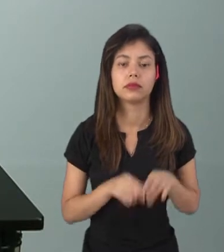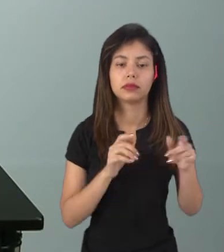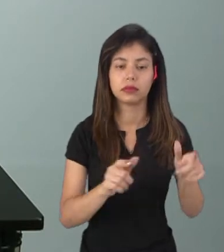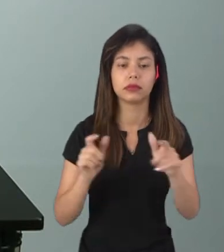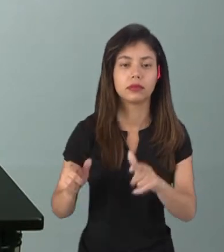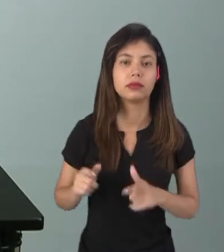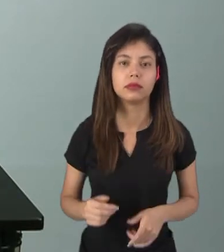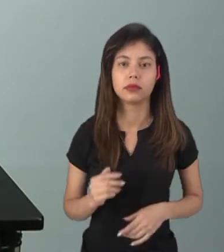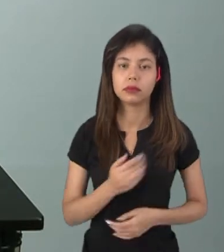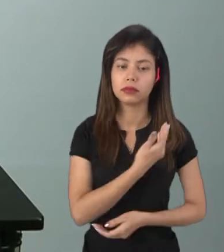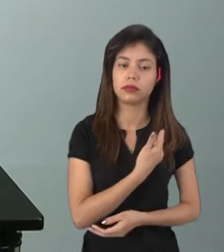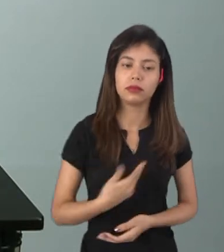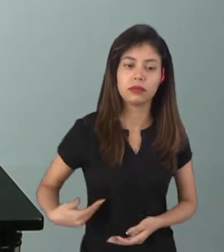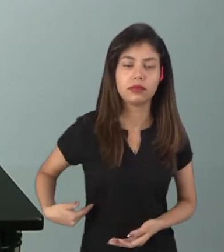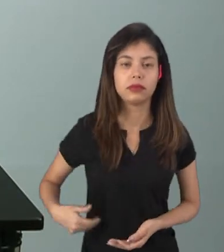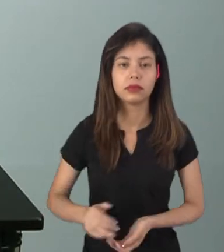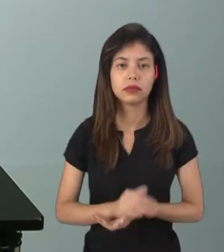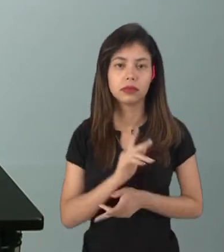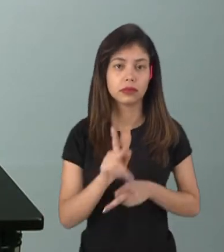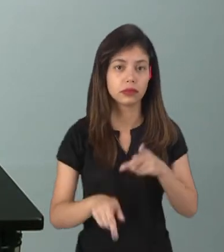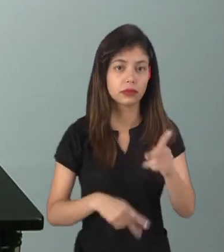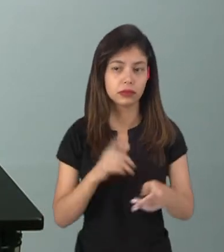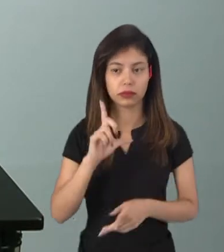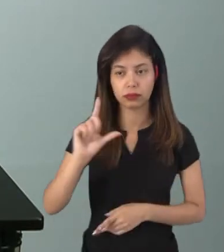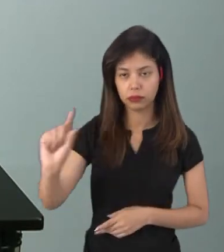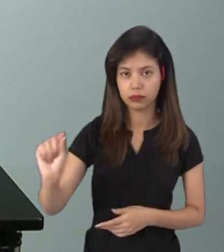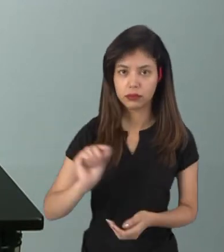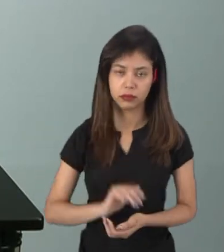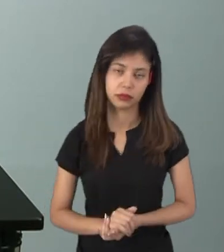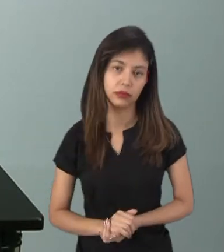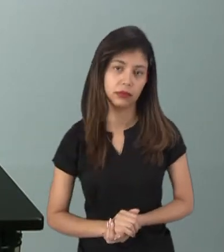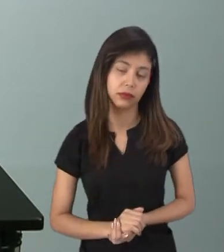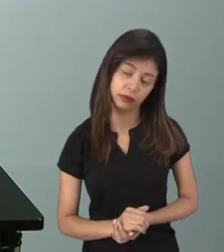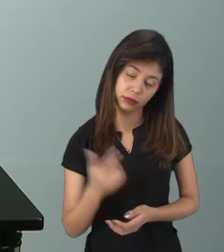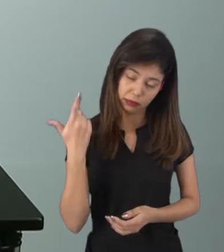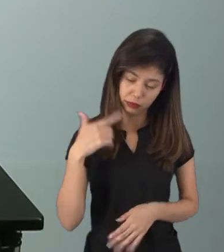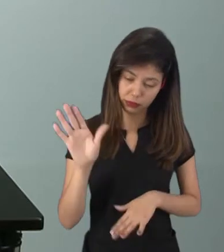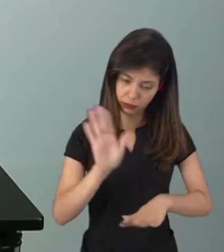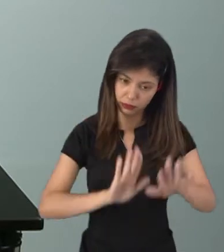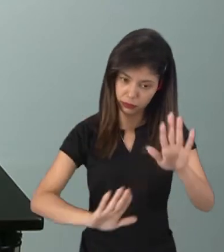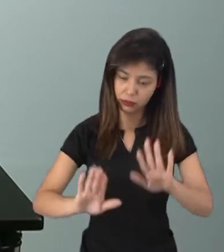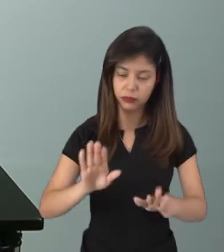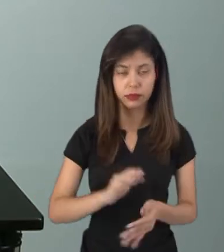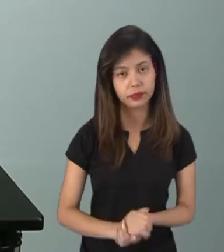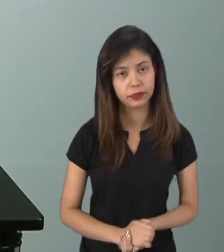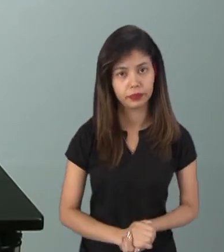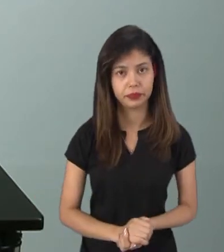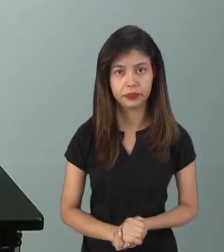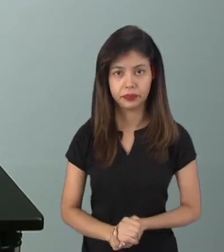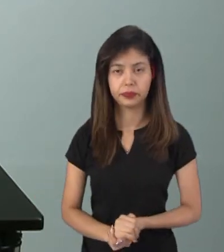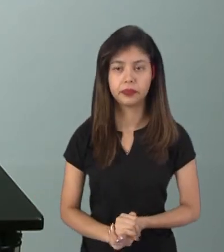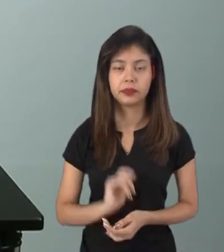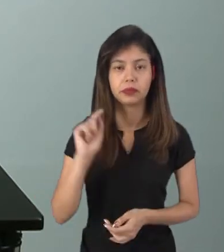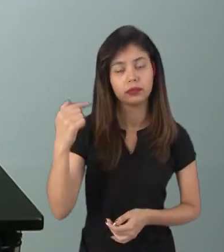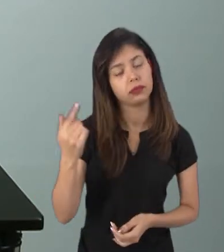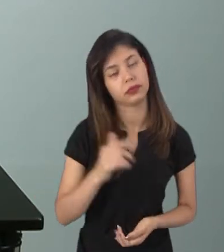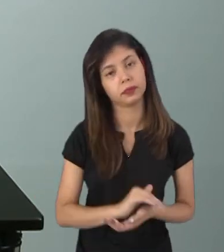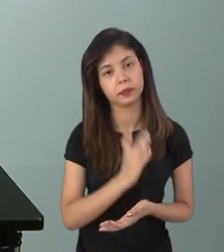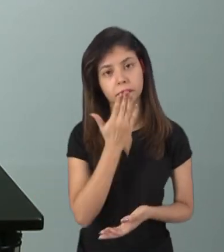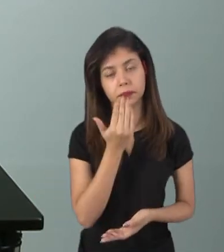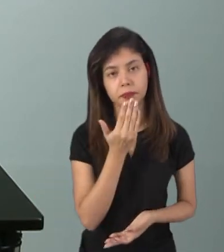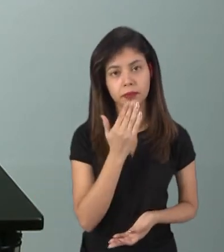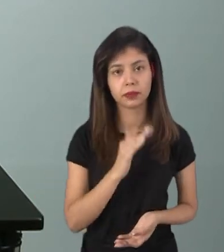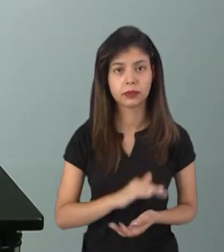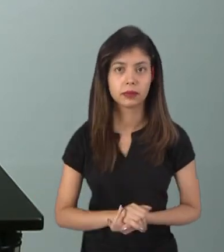né, espaços públicos, né, a população vai e também tem que conservar, né, leva ali o seu alimento,